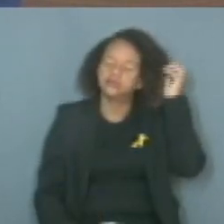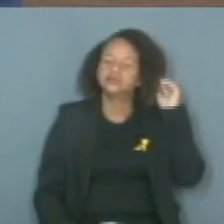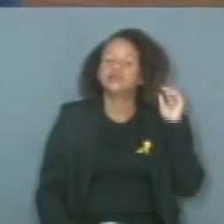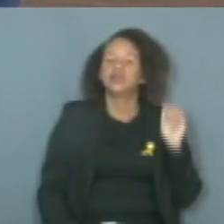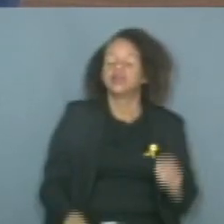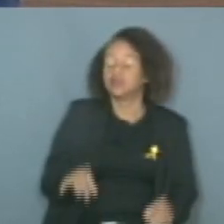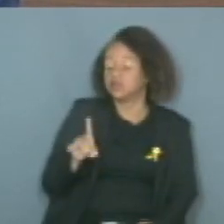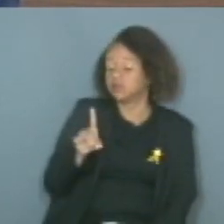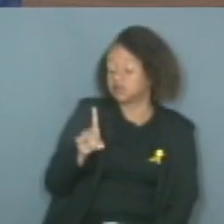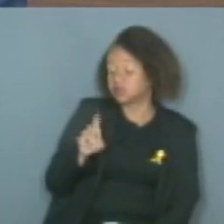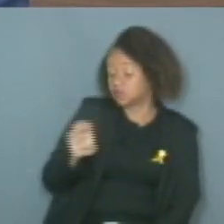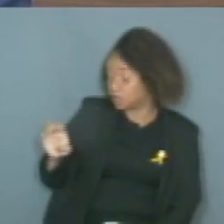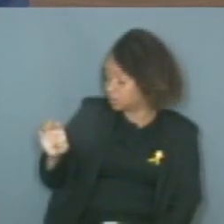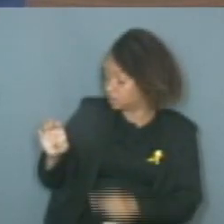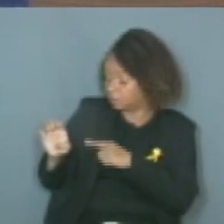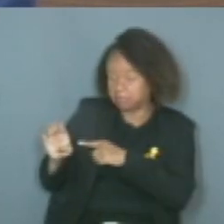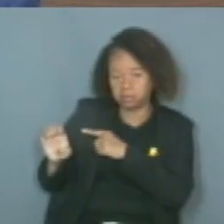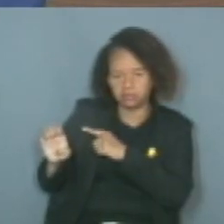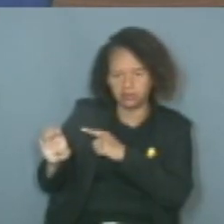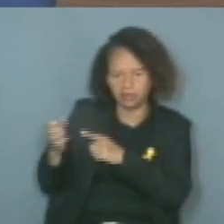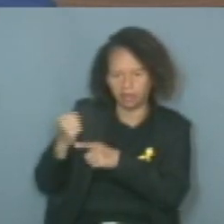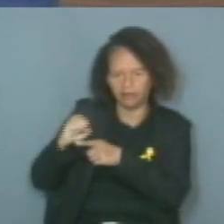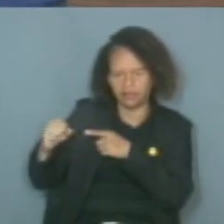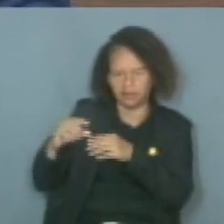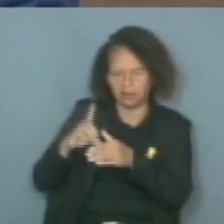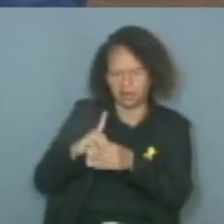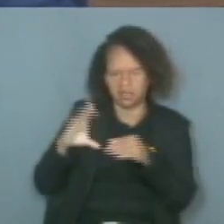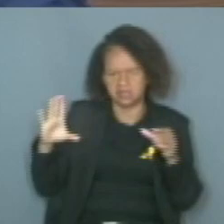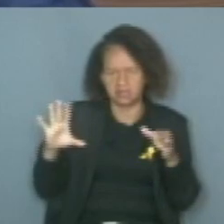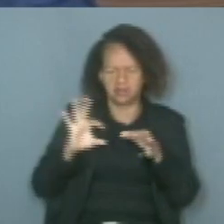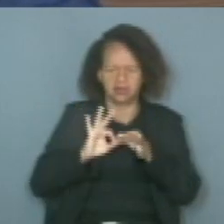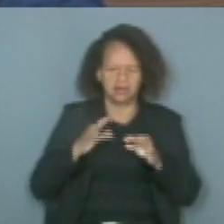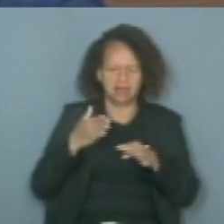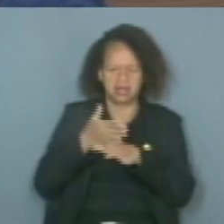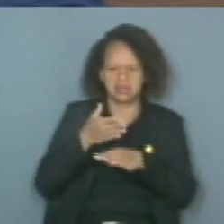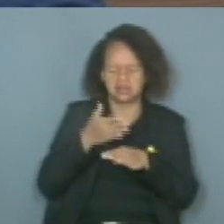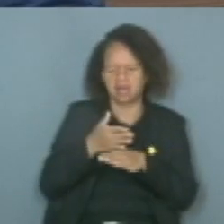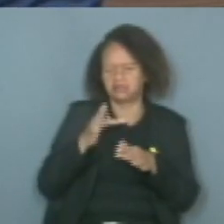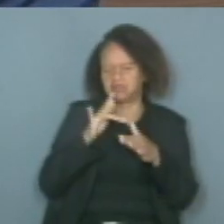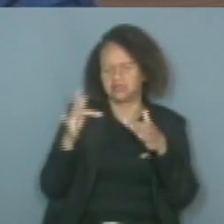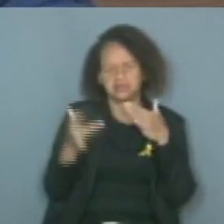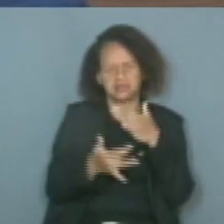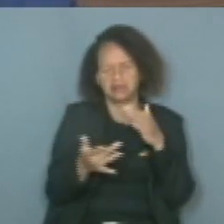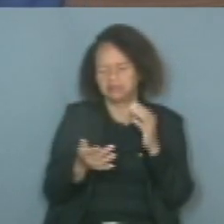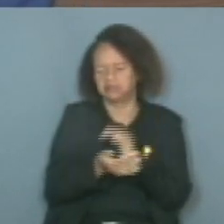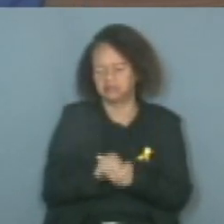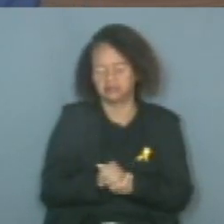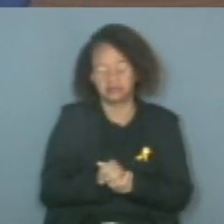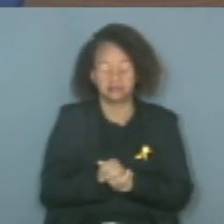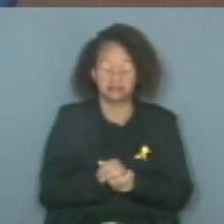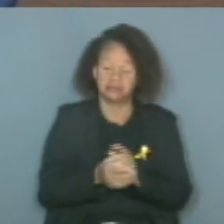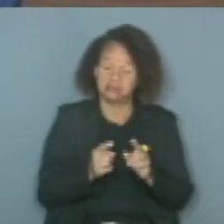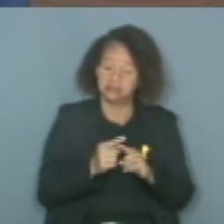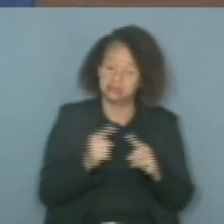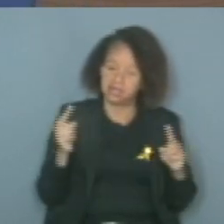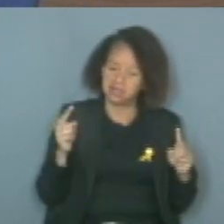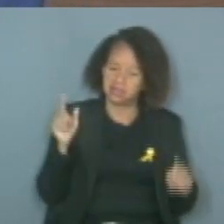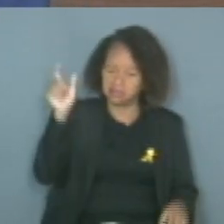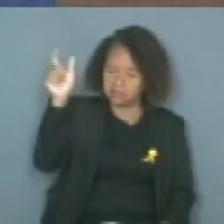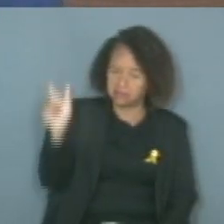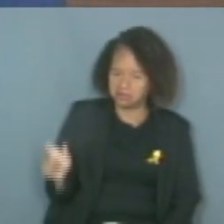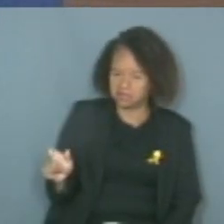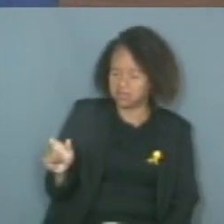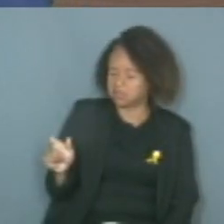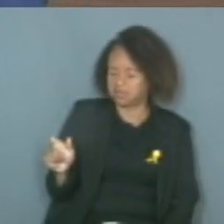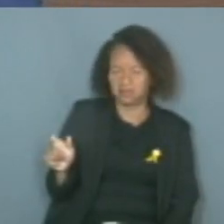esquerda tanto defende a democracia, o livre acesso às redes sociais, mas isso ele está fazendo e